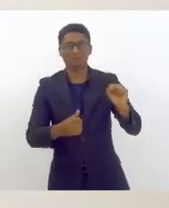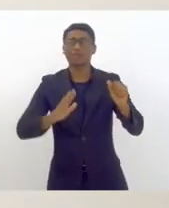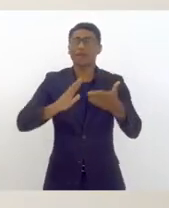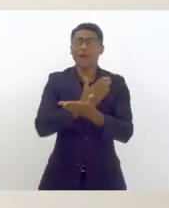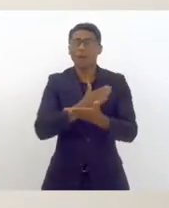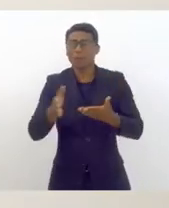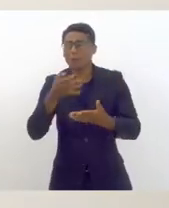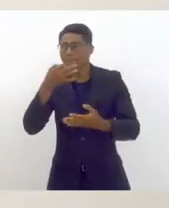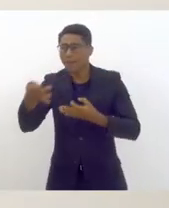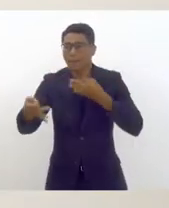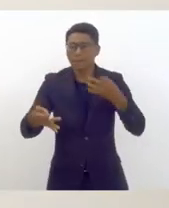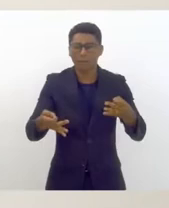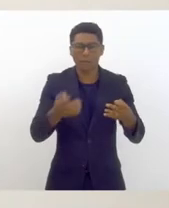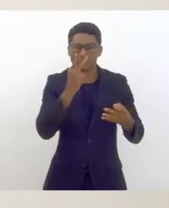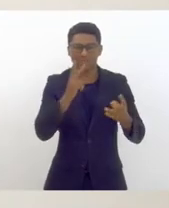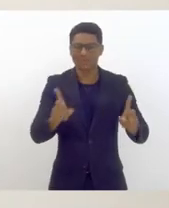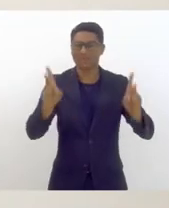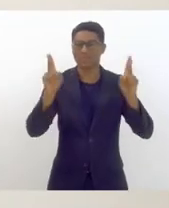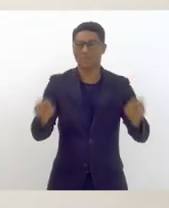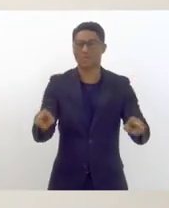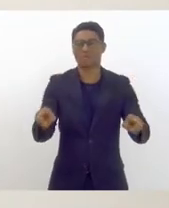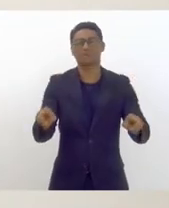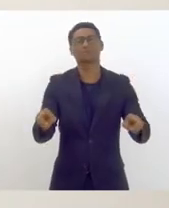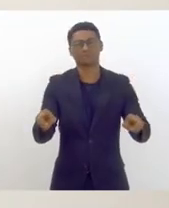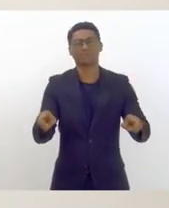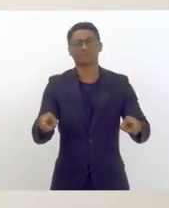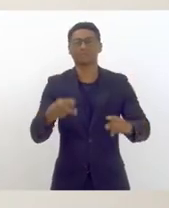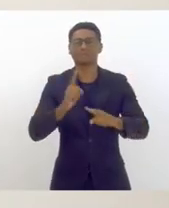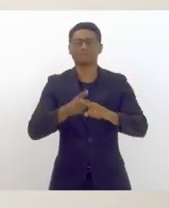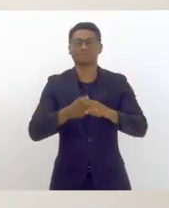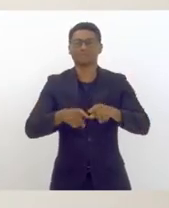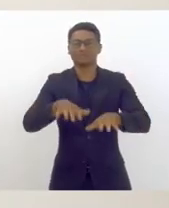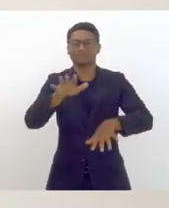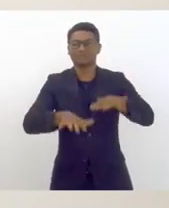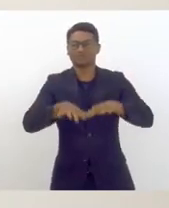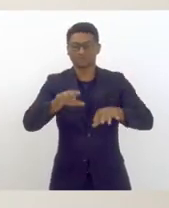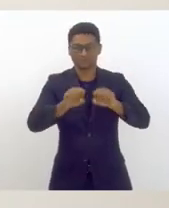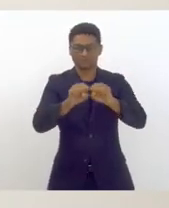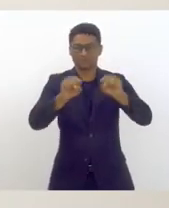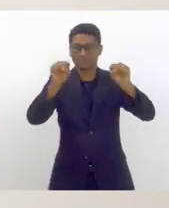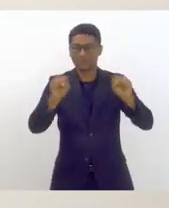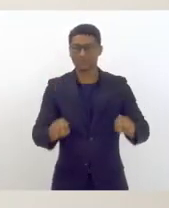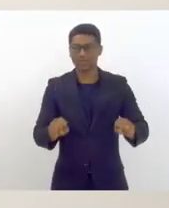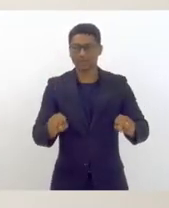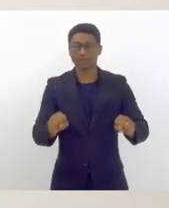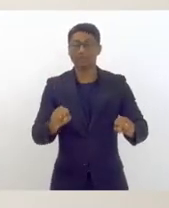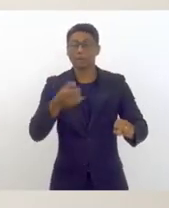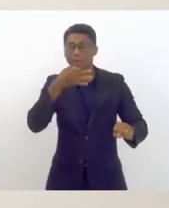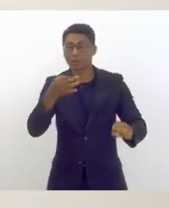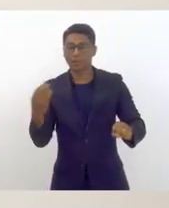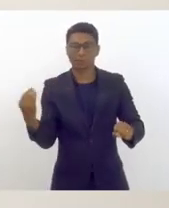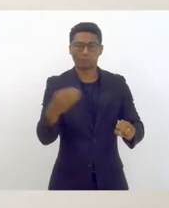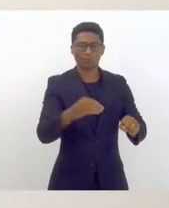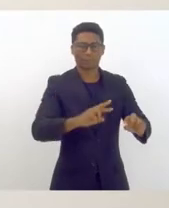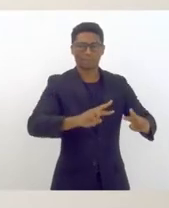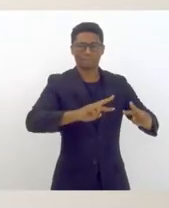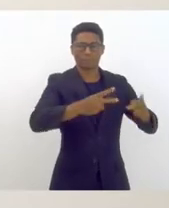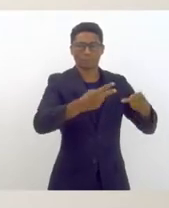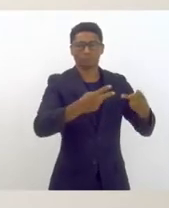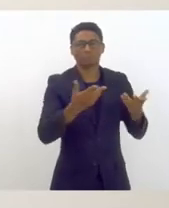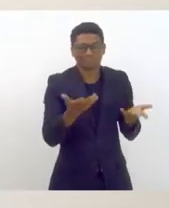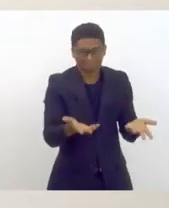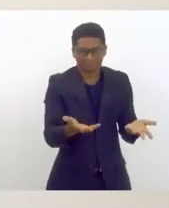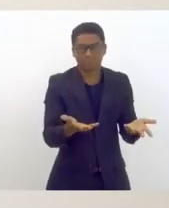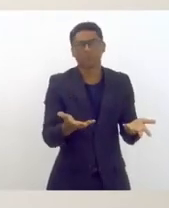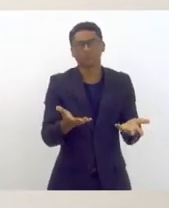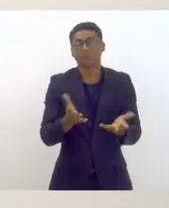vieram às vezes o sistema, né, quer dizer, fazia uma duplicidade, por isso a gente tem efetivamente o